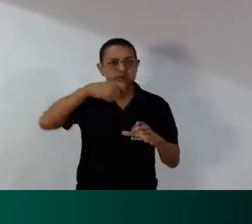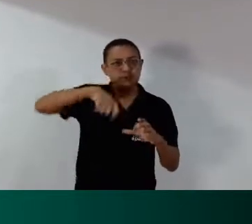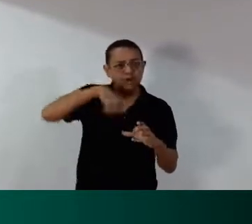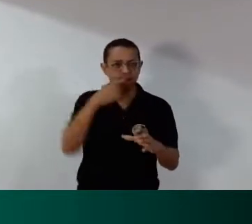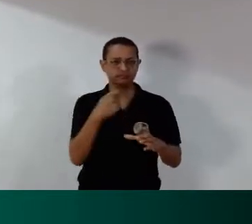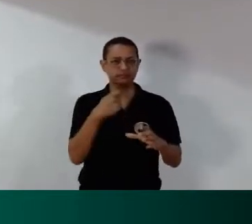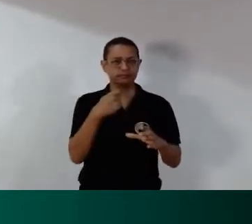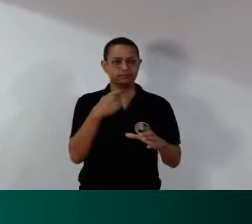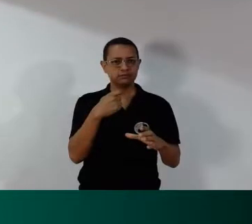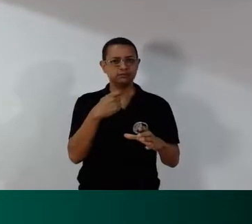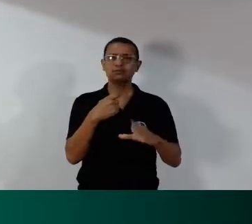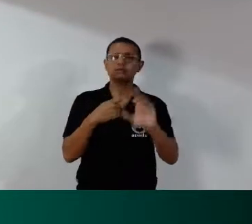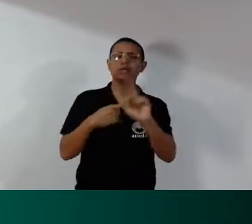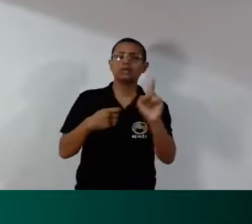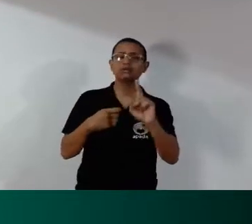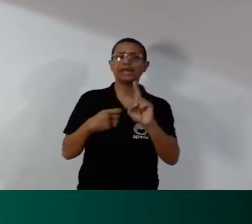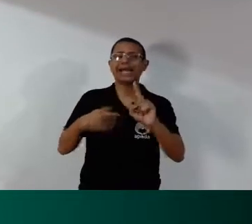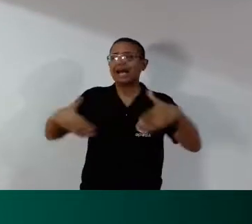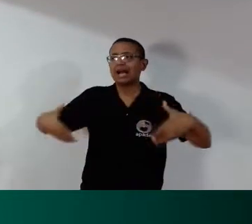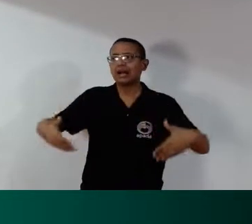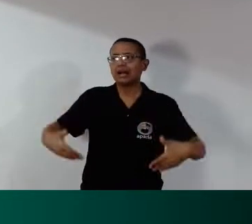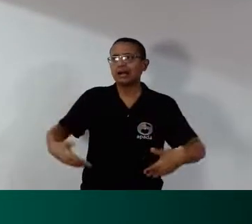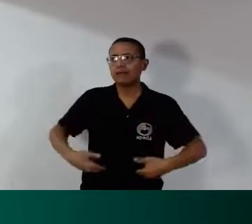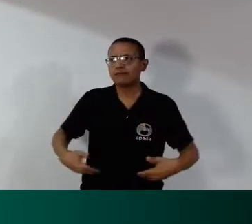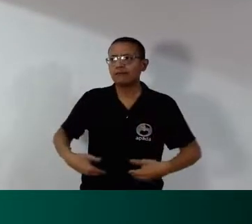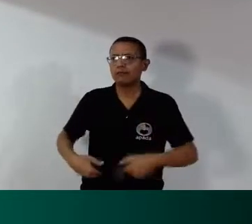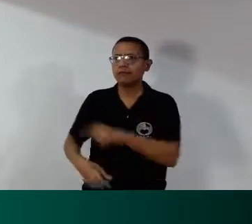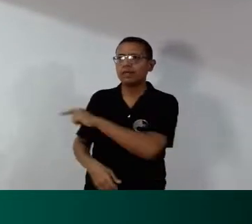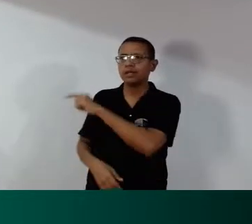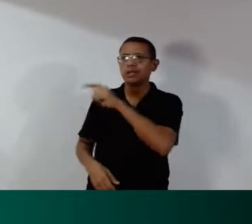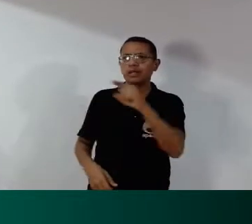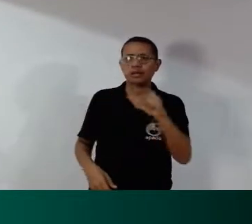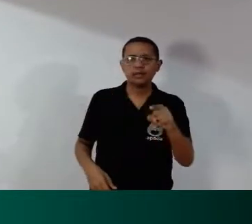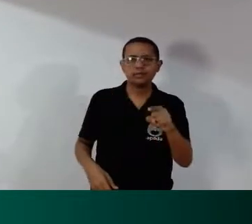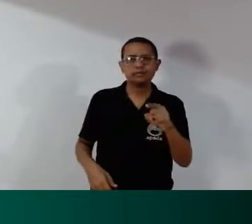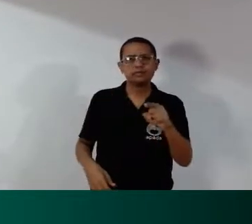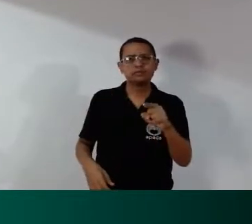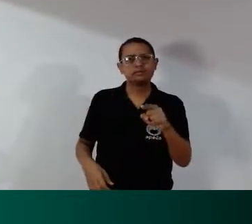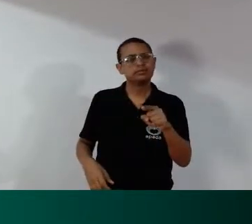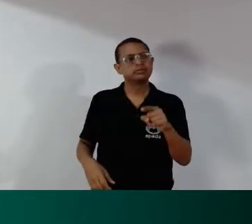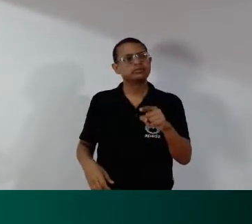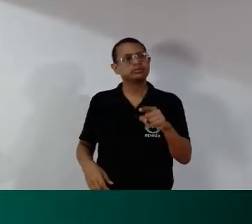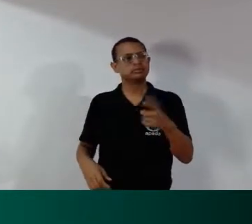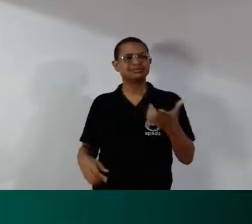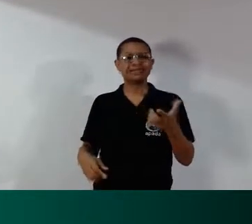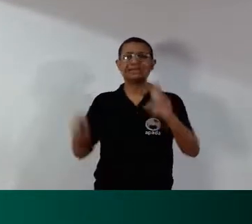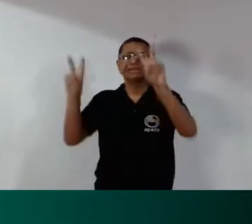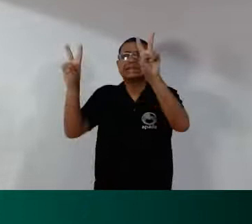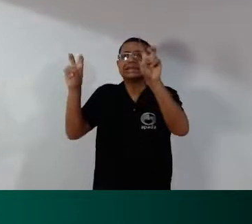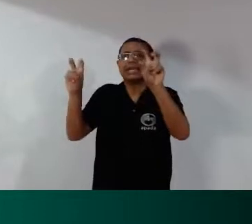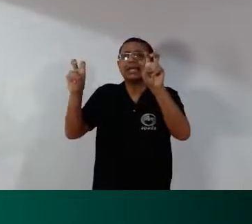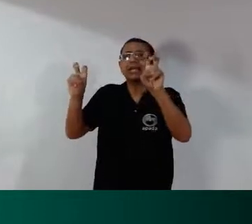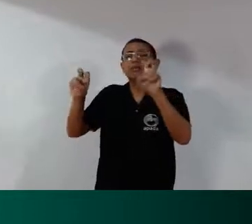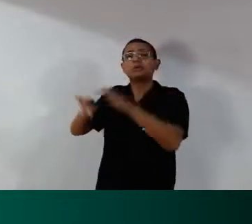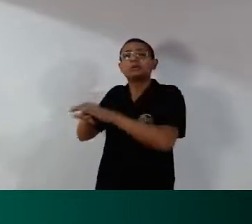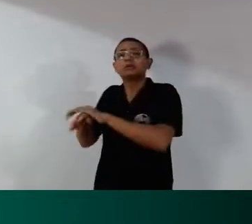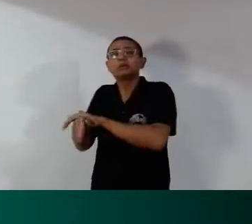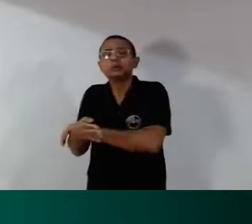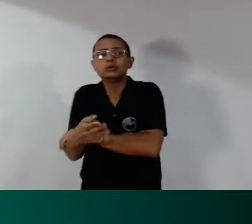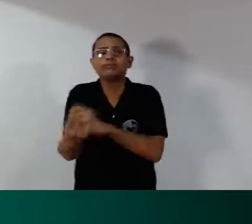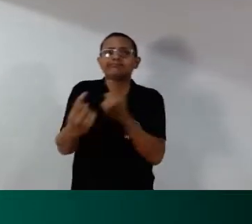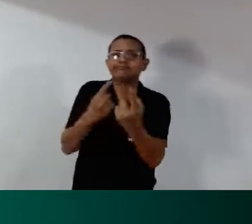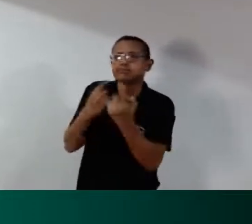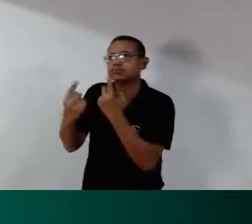com uma fome em um lugar que a gente não tá nem acostumada discutir esse lugar porque a gente aprendeu e